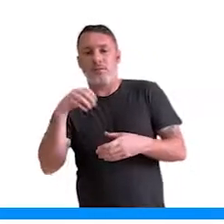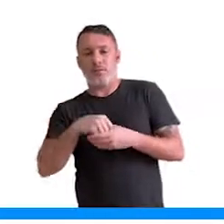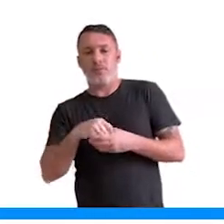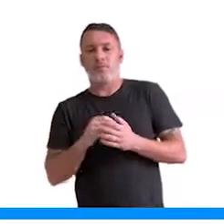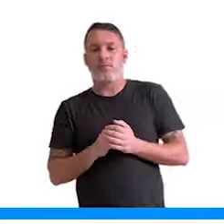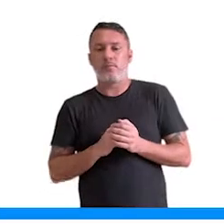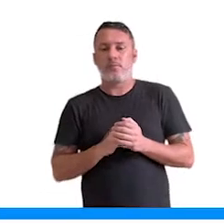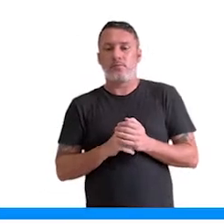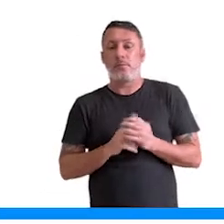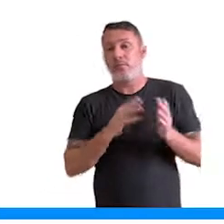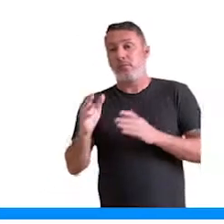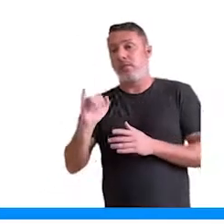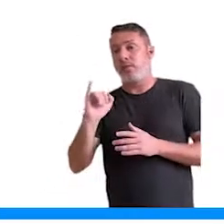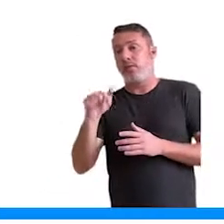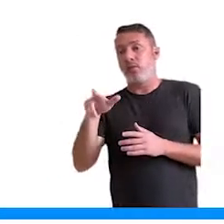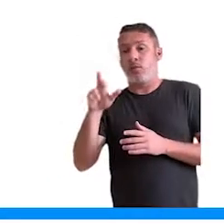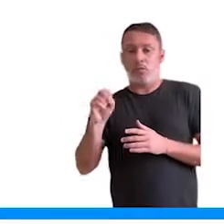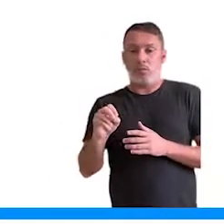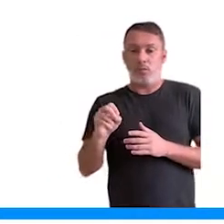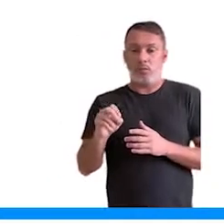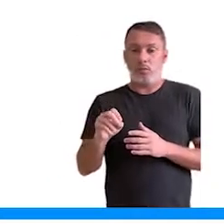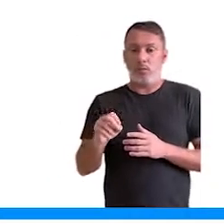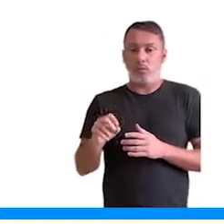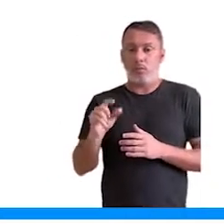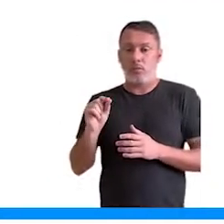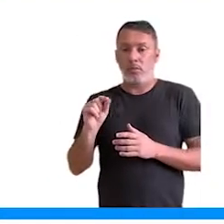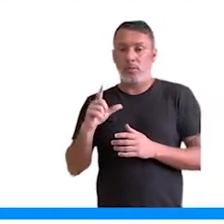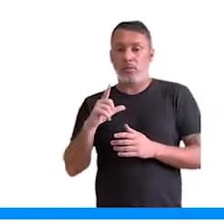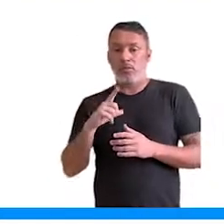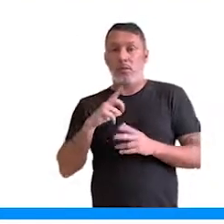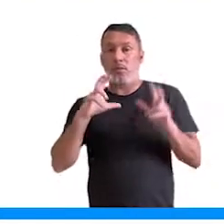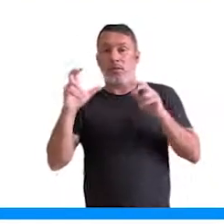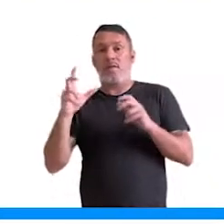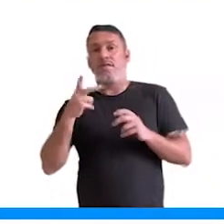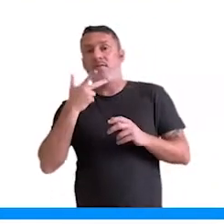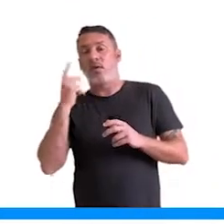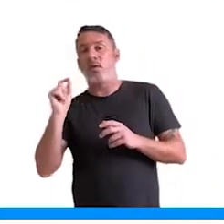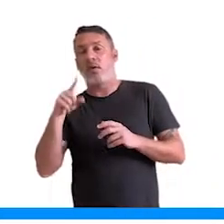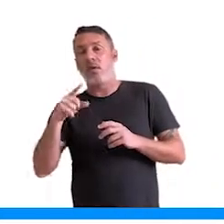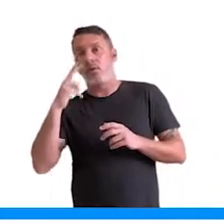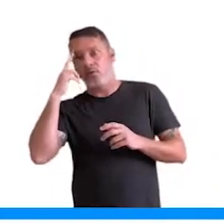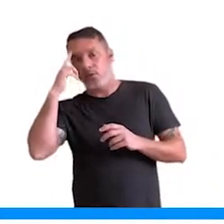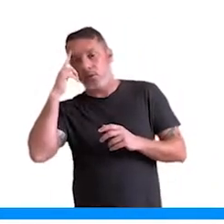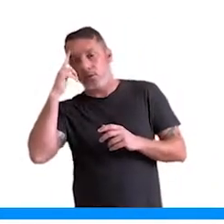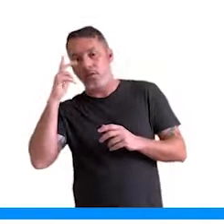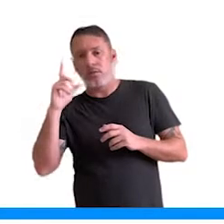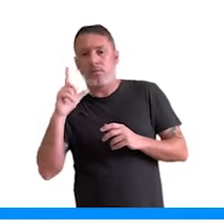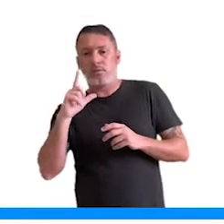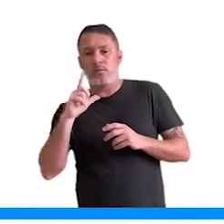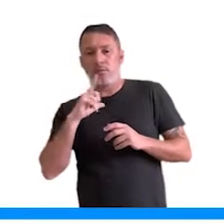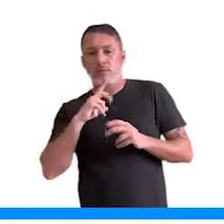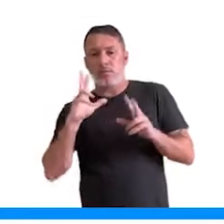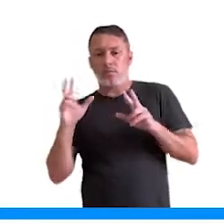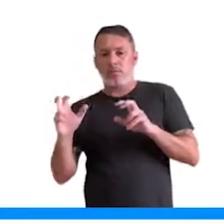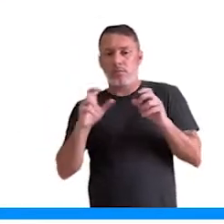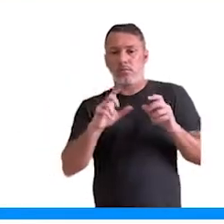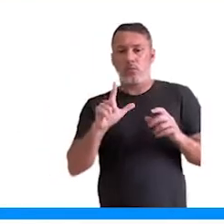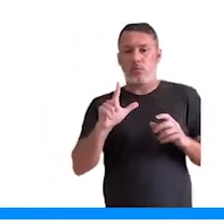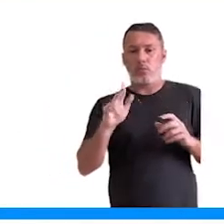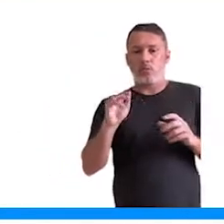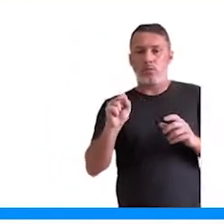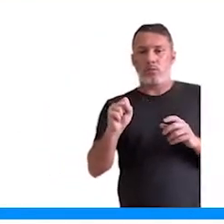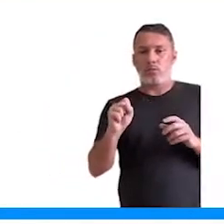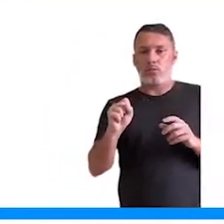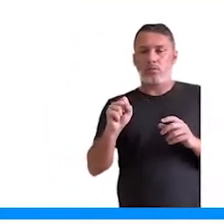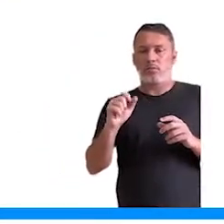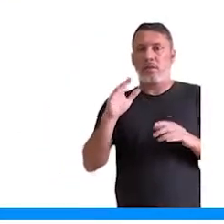você, né? Em ti. Ignora a los que digam que sonhar é de ilusos.